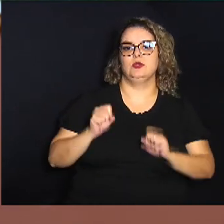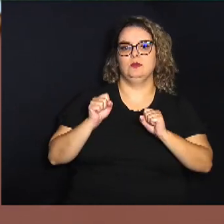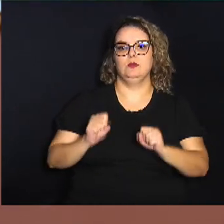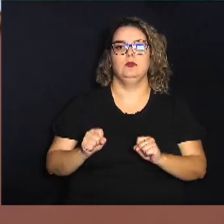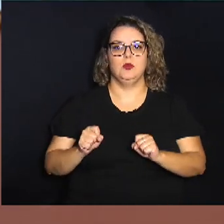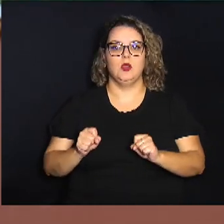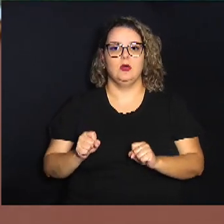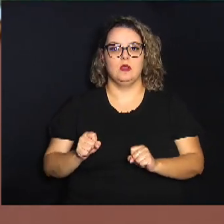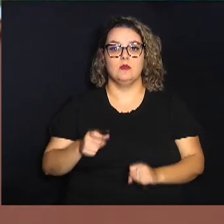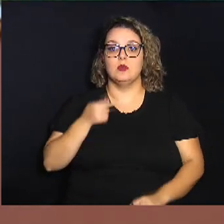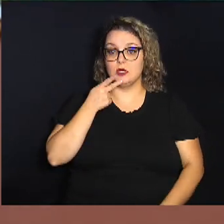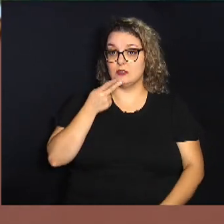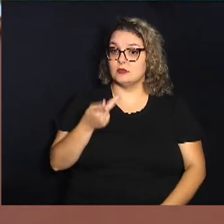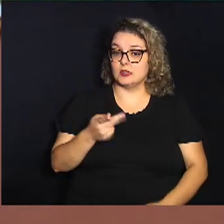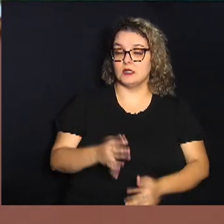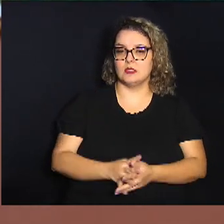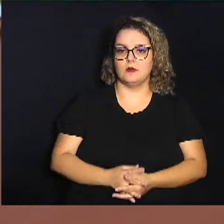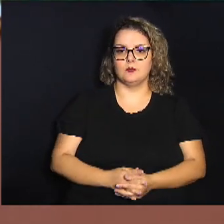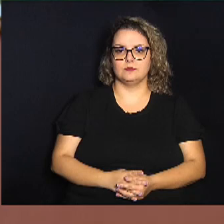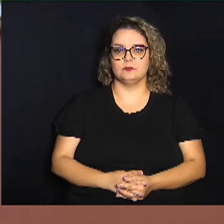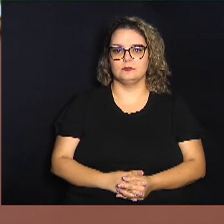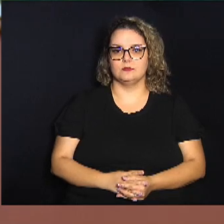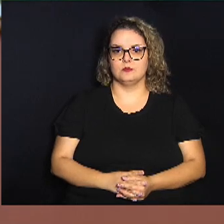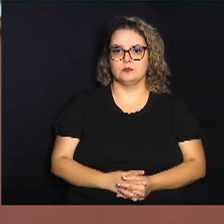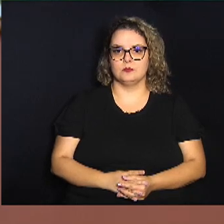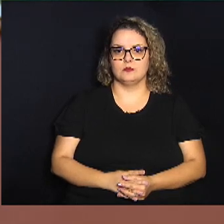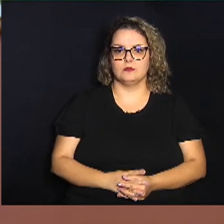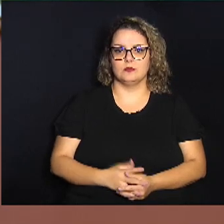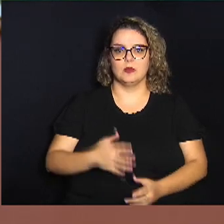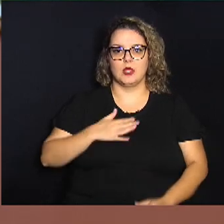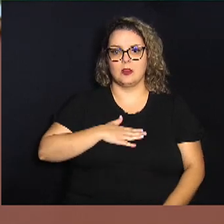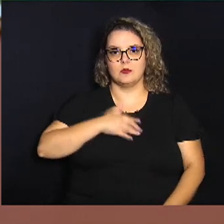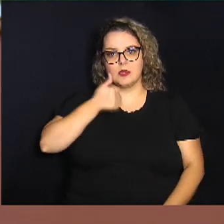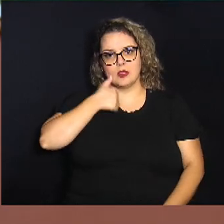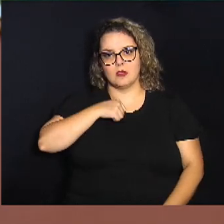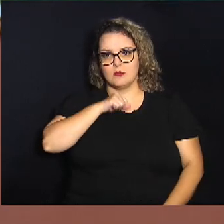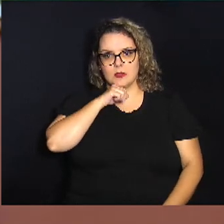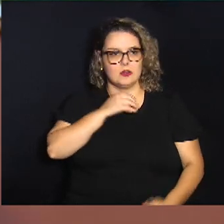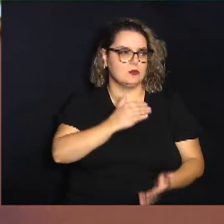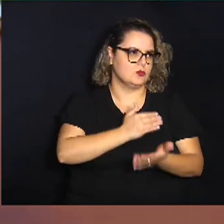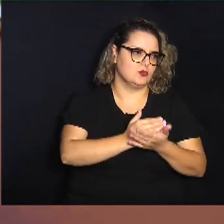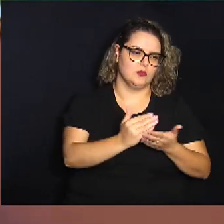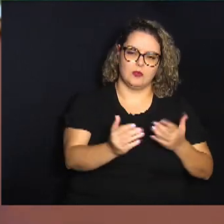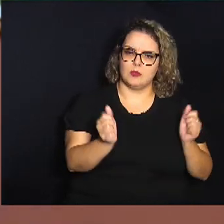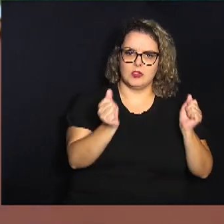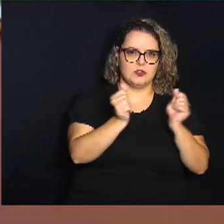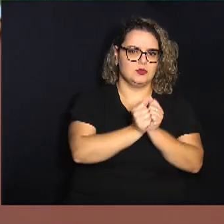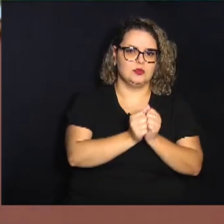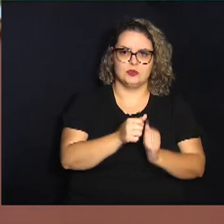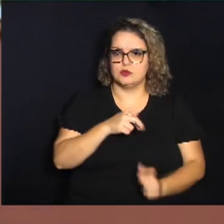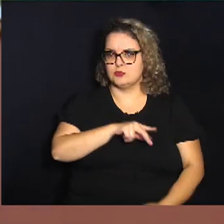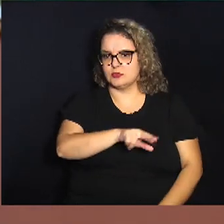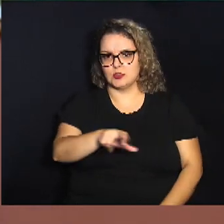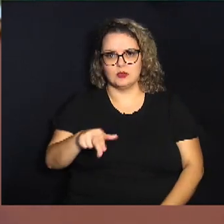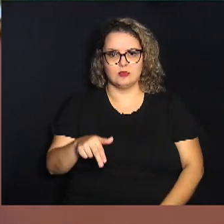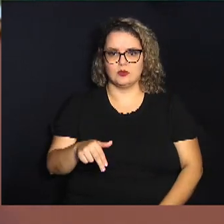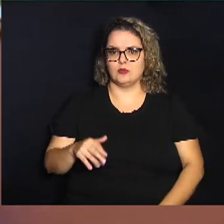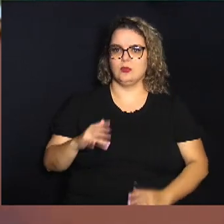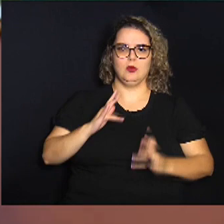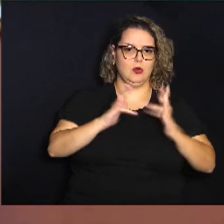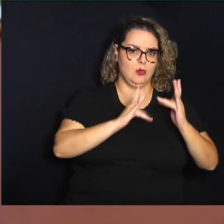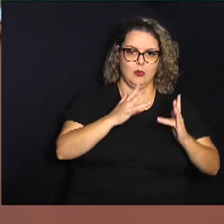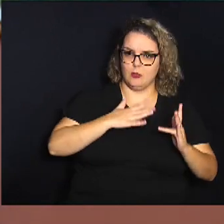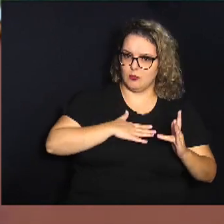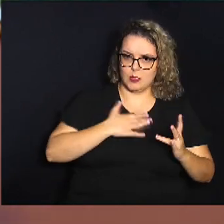do que eu possa falar, a minha mãe, que está comigo desde o início, aos meus irmãos, ao meu noivo, que foi a